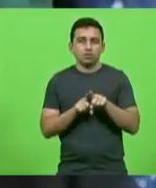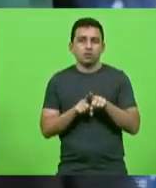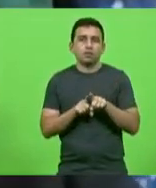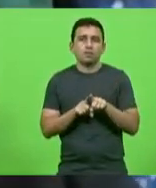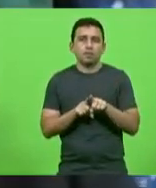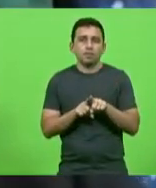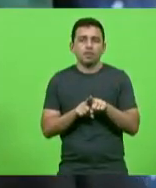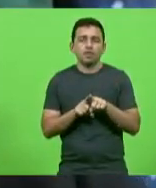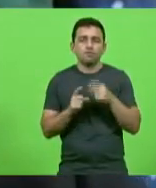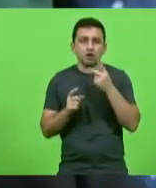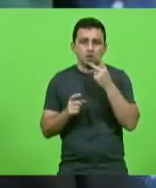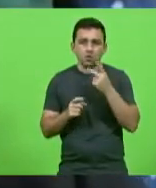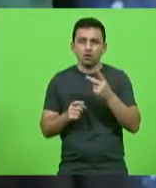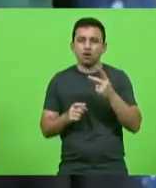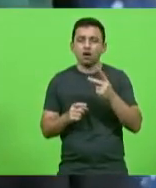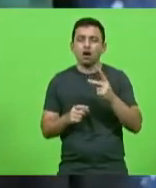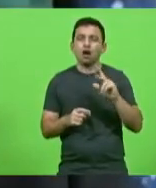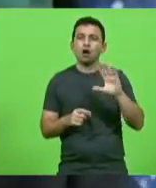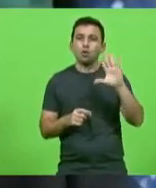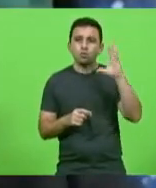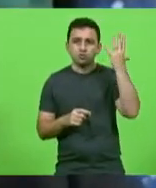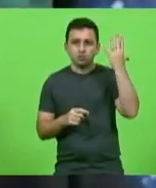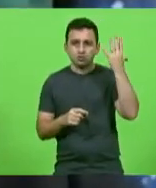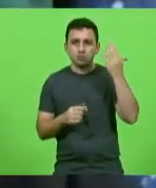Observe que na ocasião